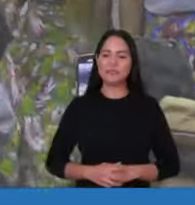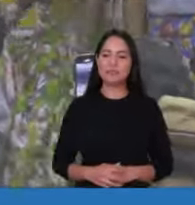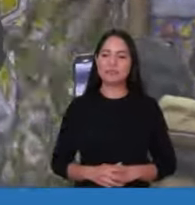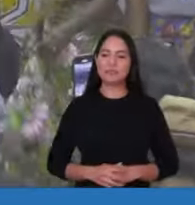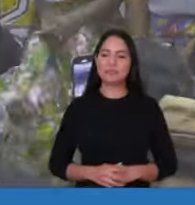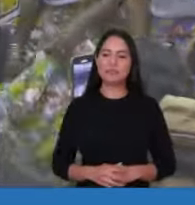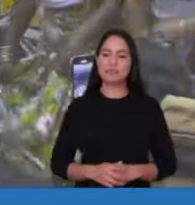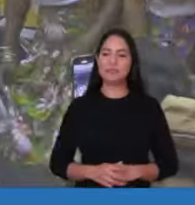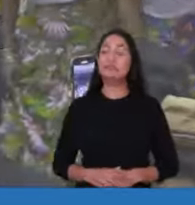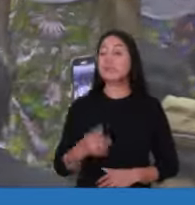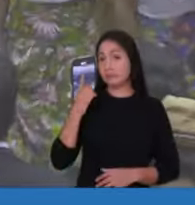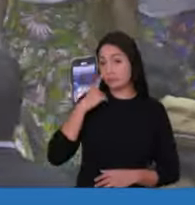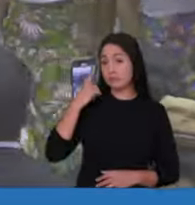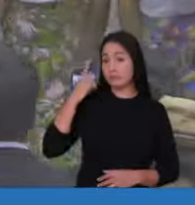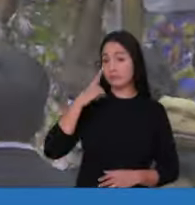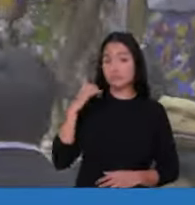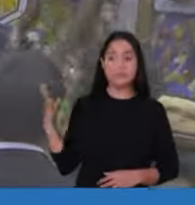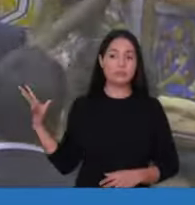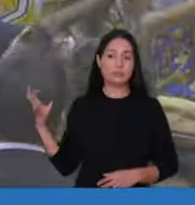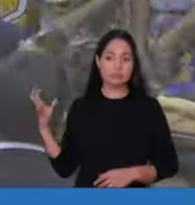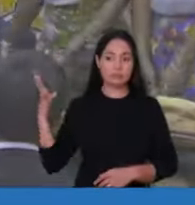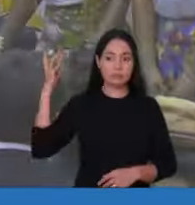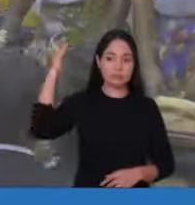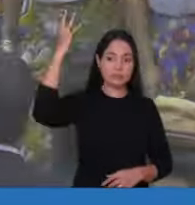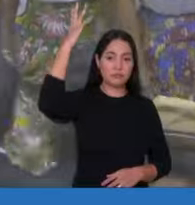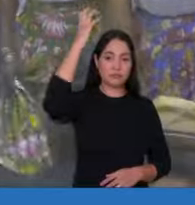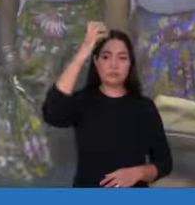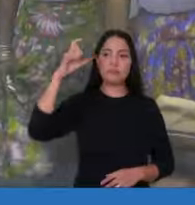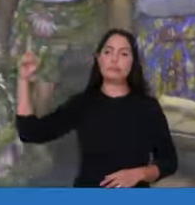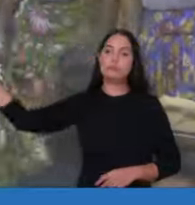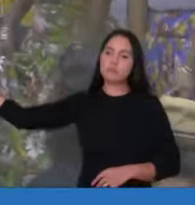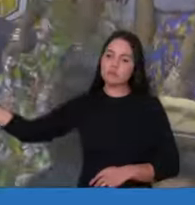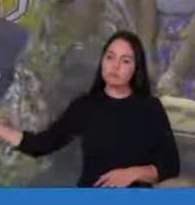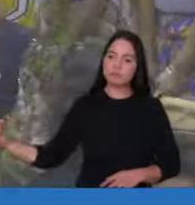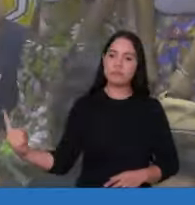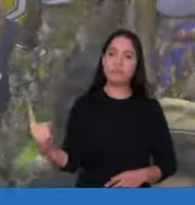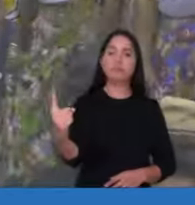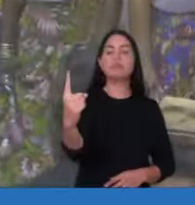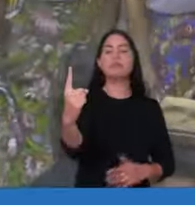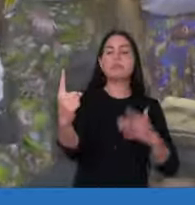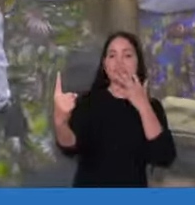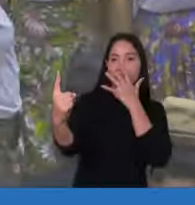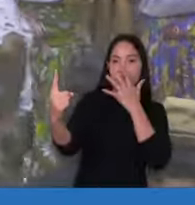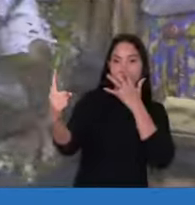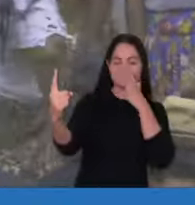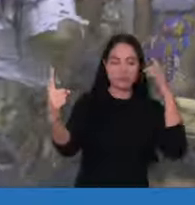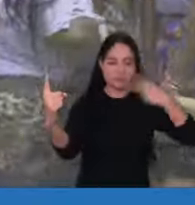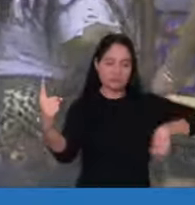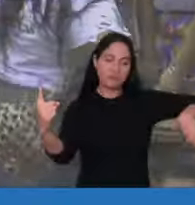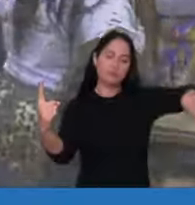tambor. Eu vim, Marielle, eu vim. Eu vim dançar